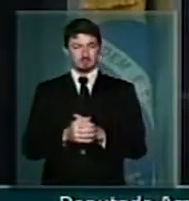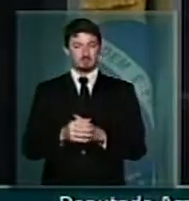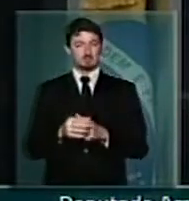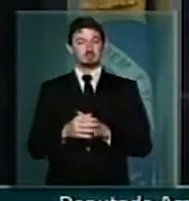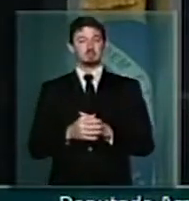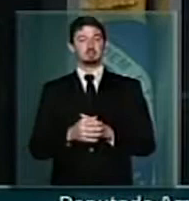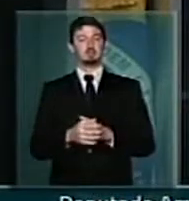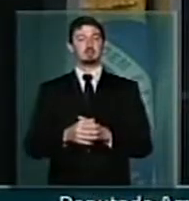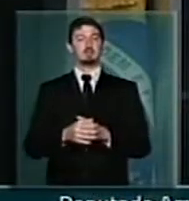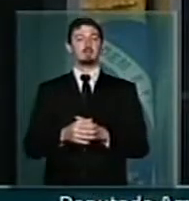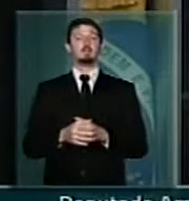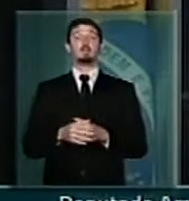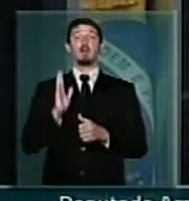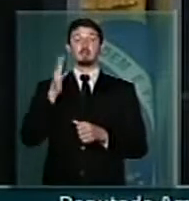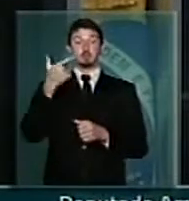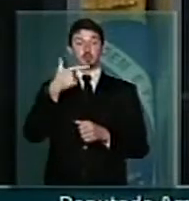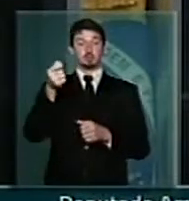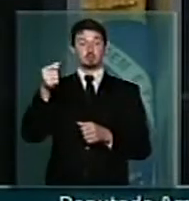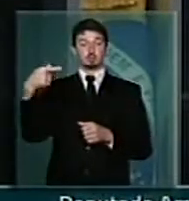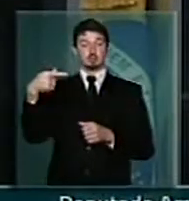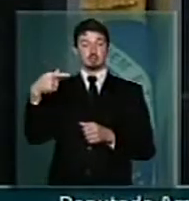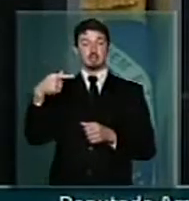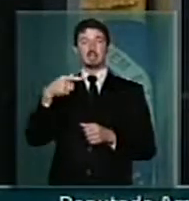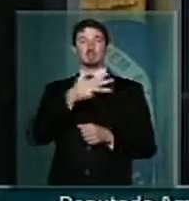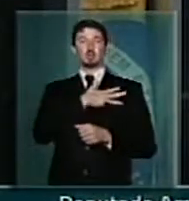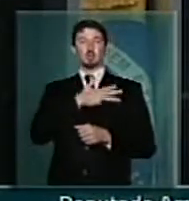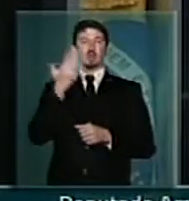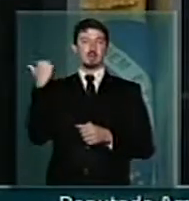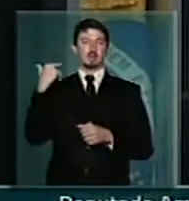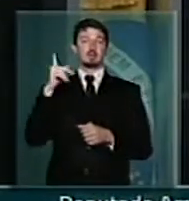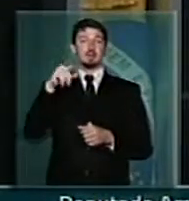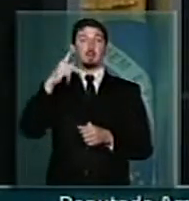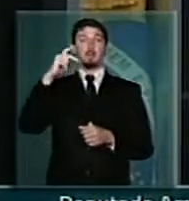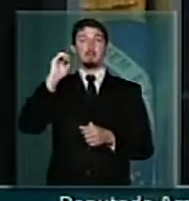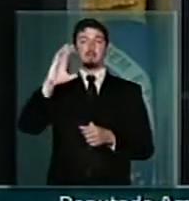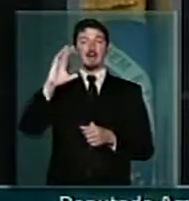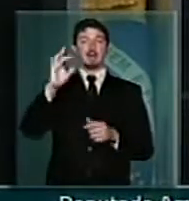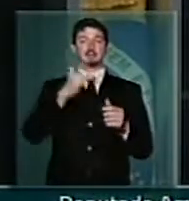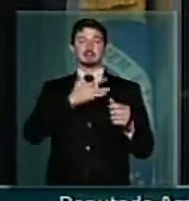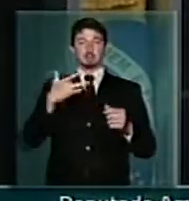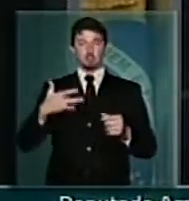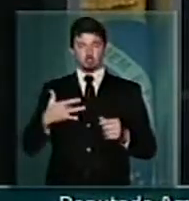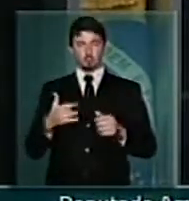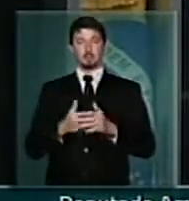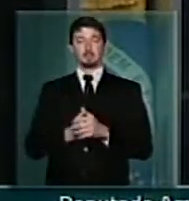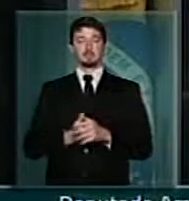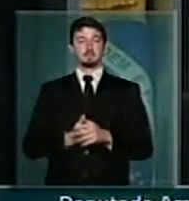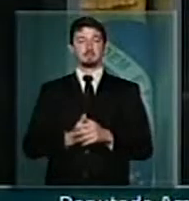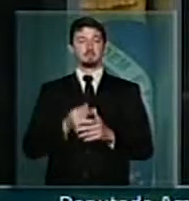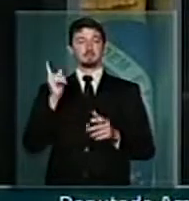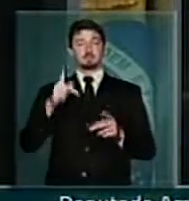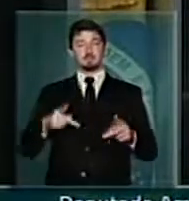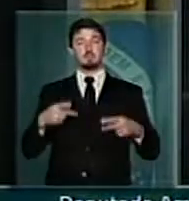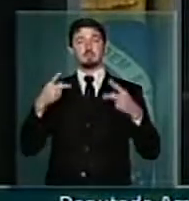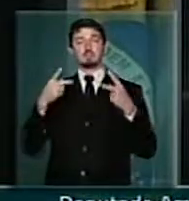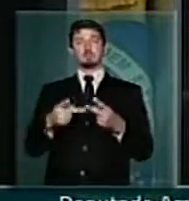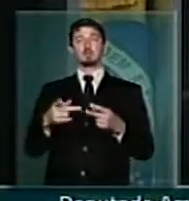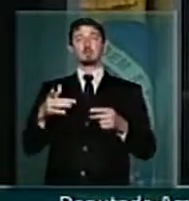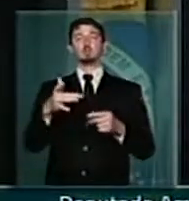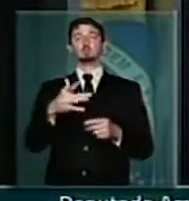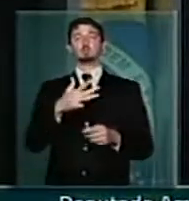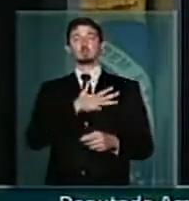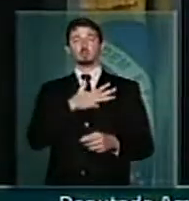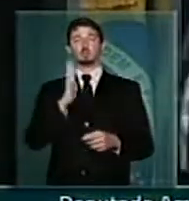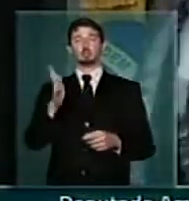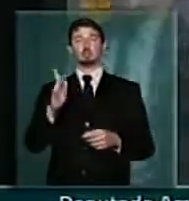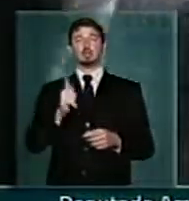nós tivemos em 2007, pelo presidente Lula, o PAC Saúde. Desse programa de Lula,